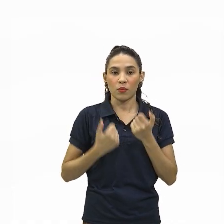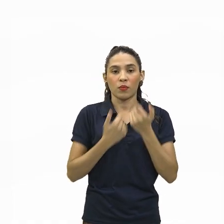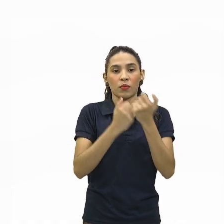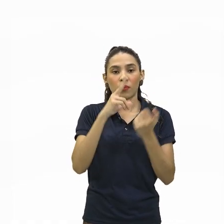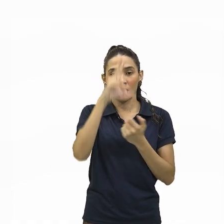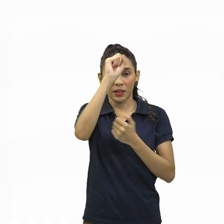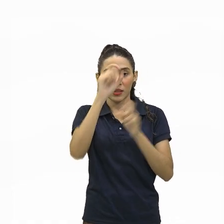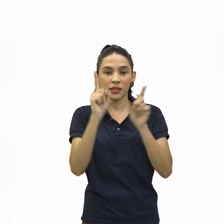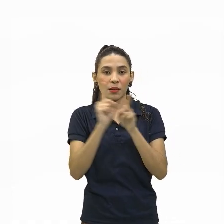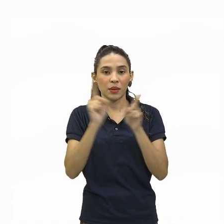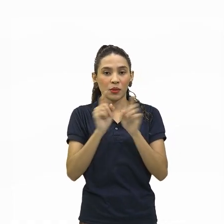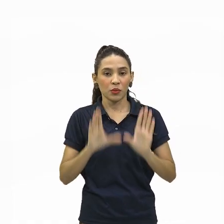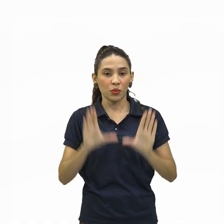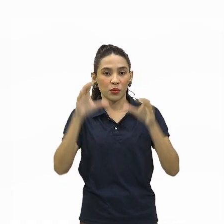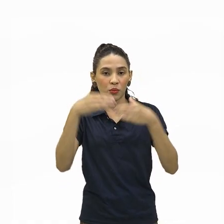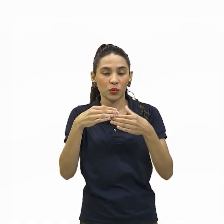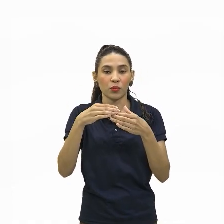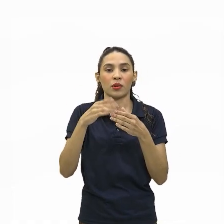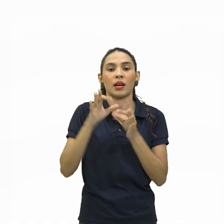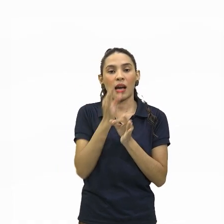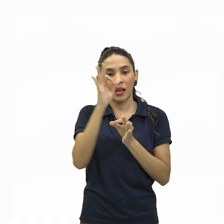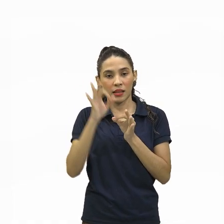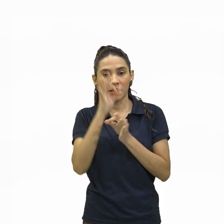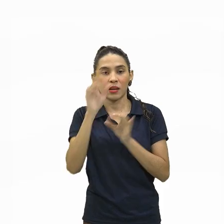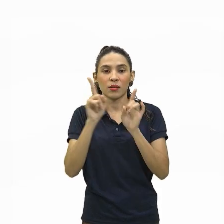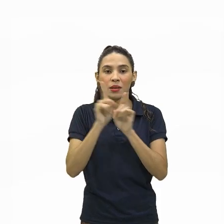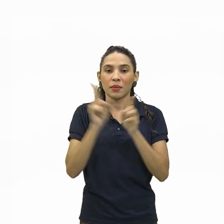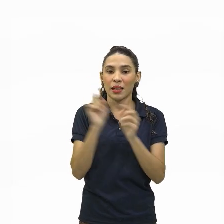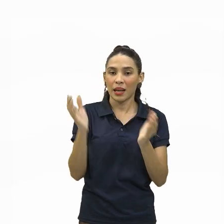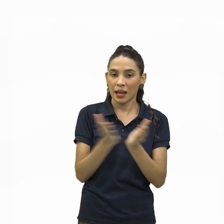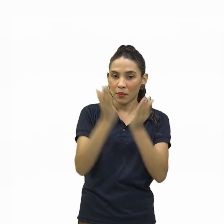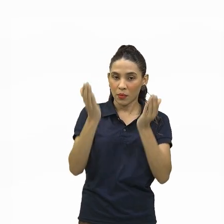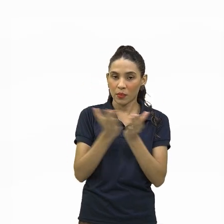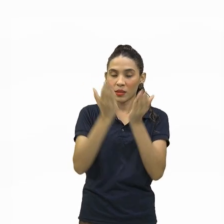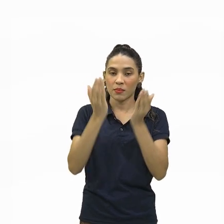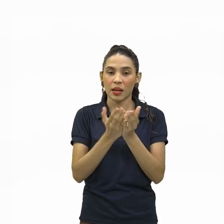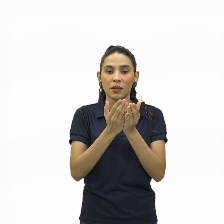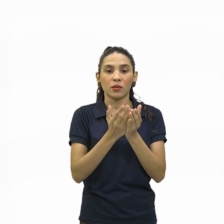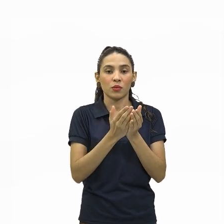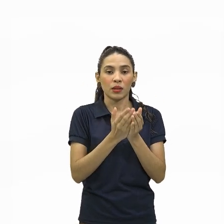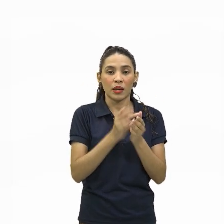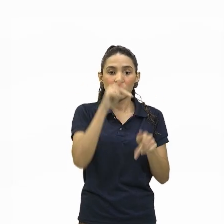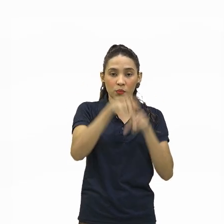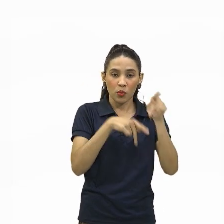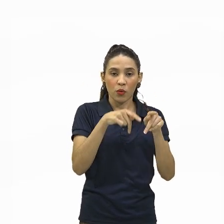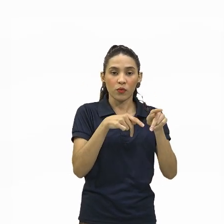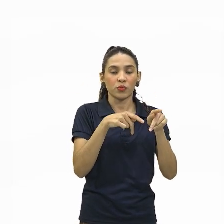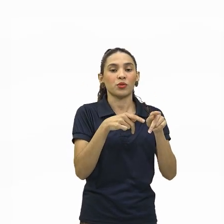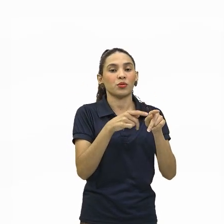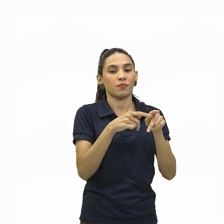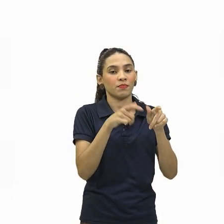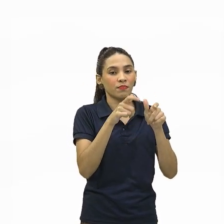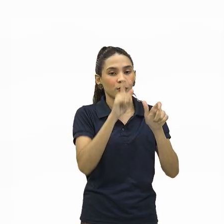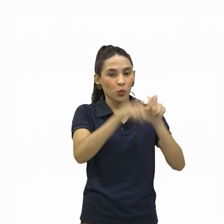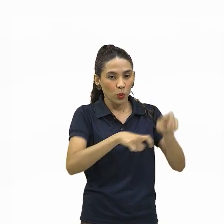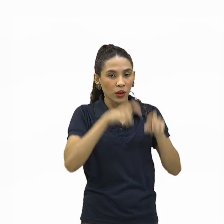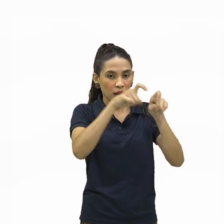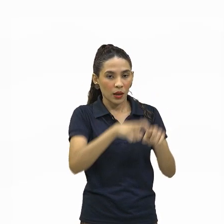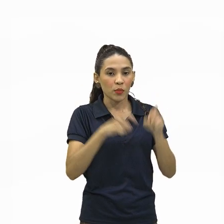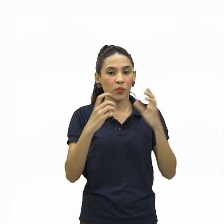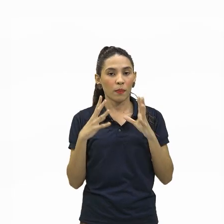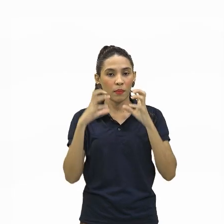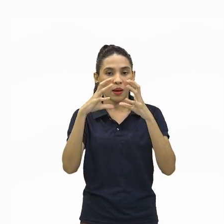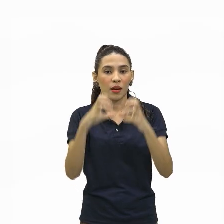dos comerciantes e artesãos, o empobrecimento dos camponeses, conflitos sociais, né,